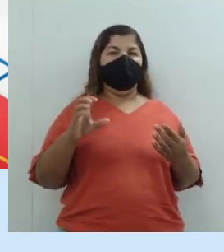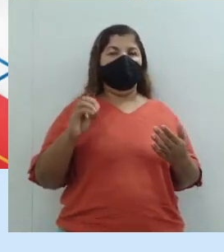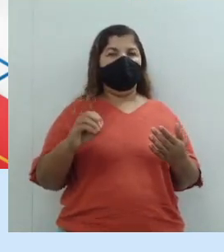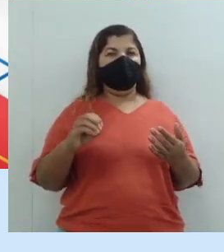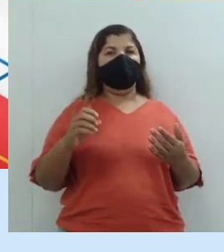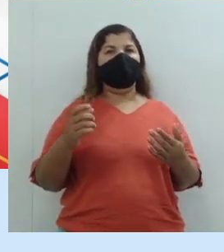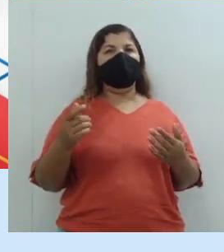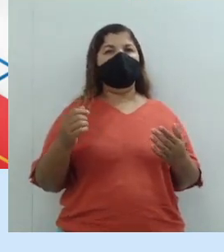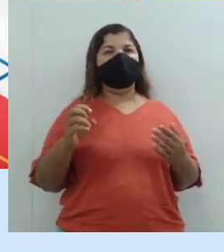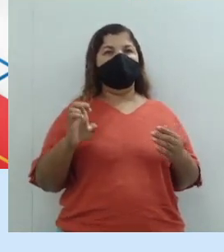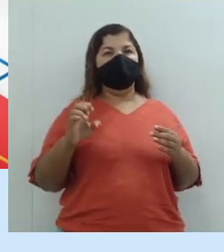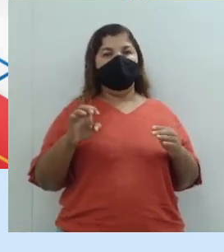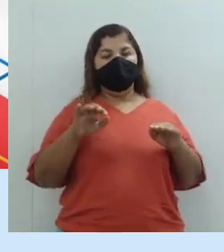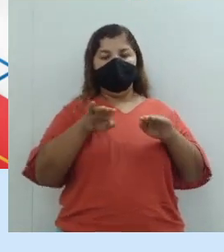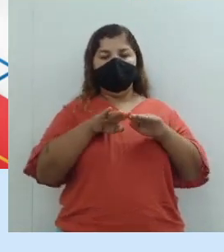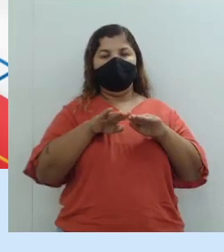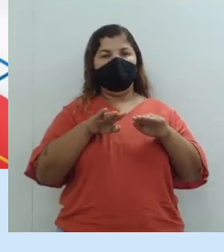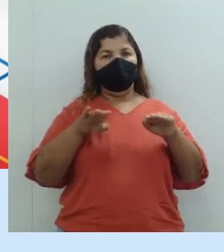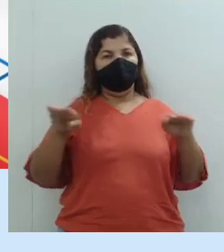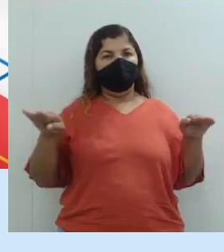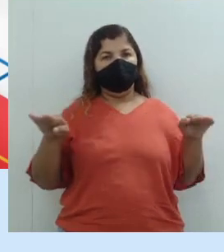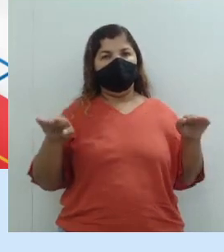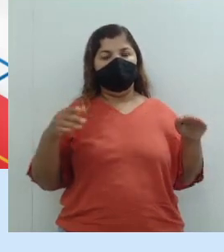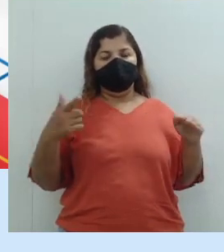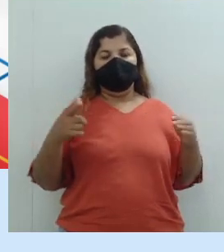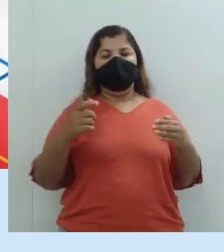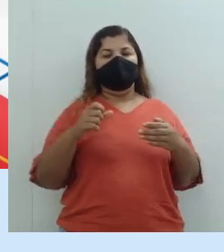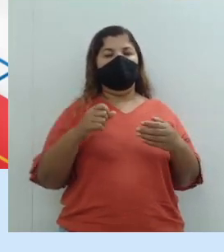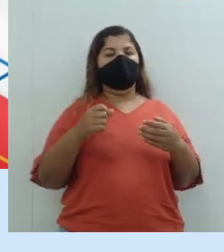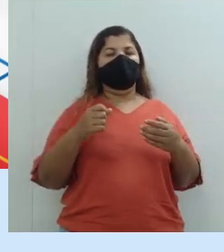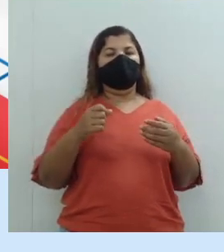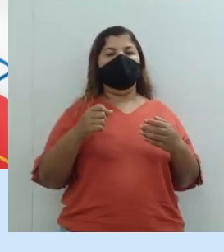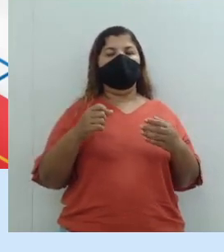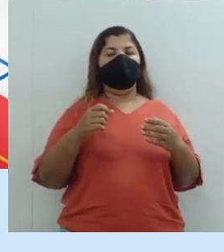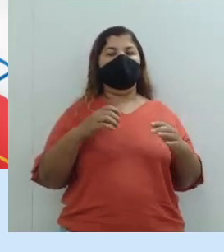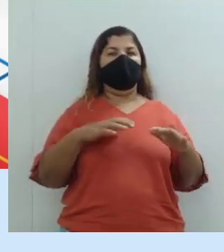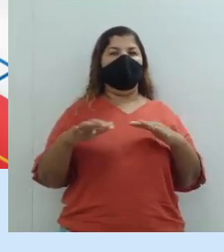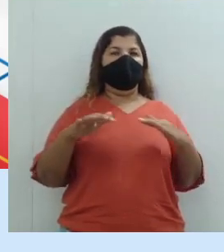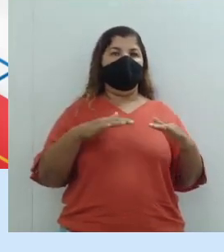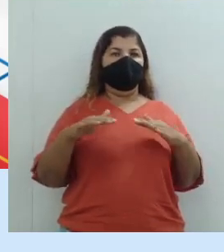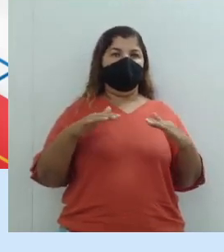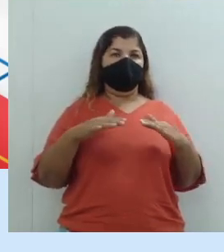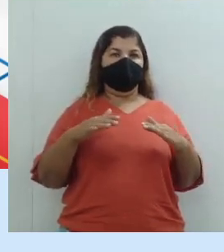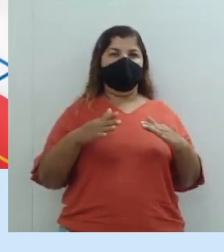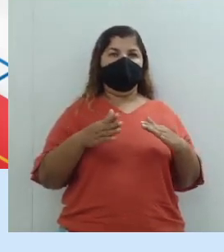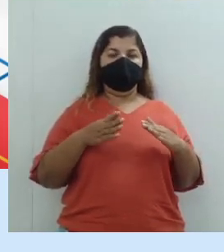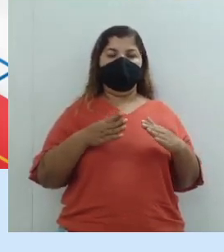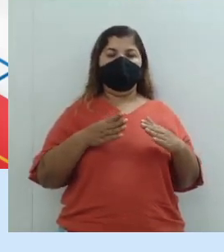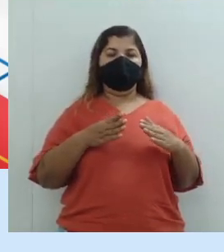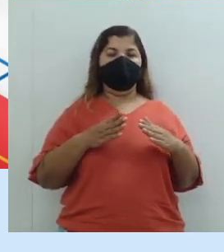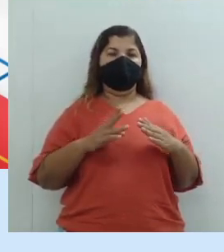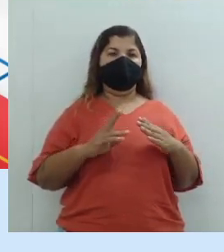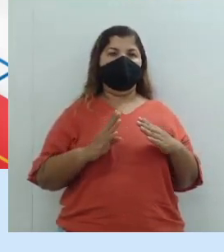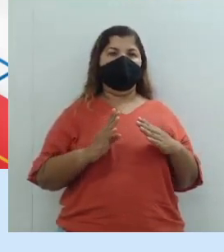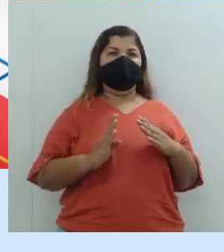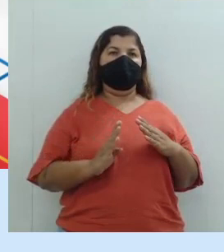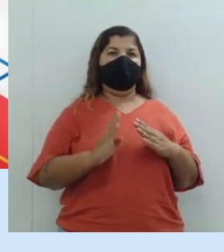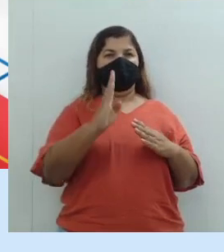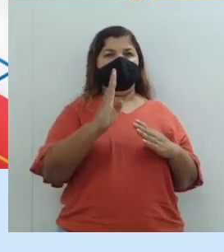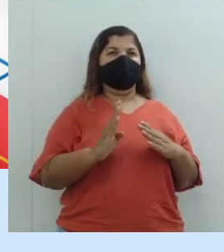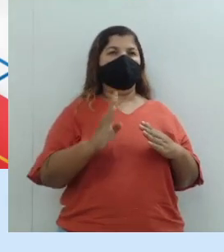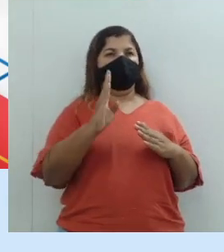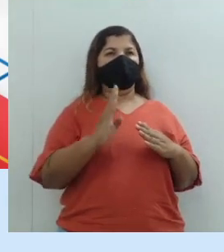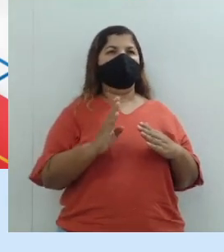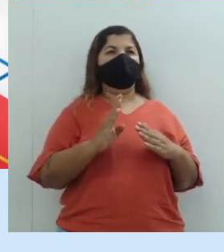superfícies horizontais, como não há movimento na direção vertical, né, quando o corpo está apoiado, então a força resultante sobre o corpo